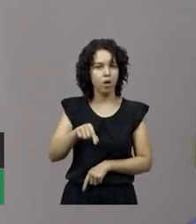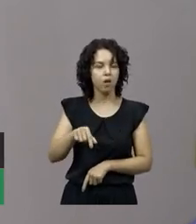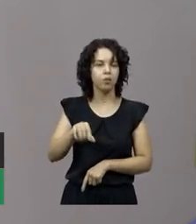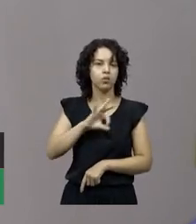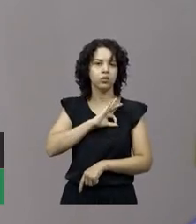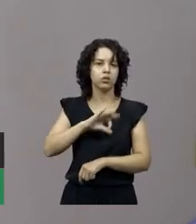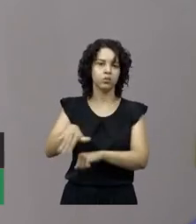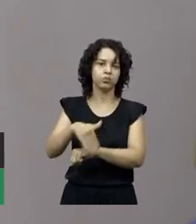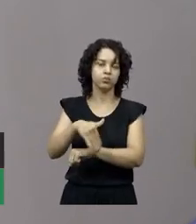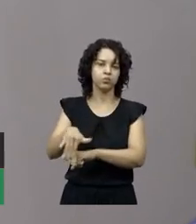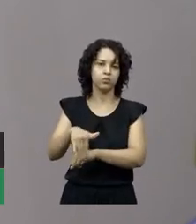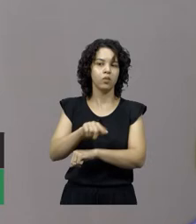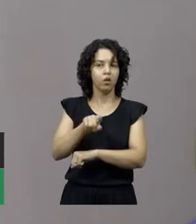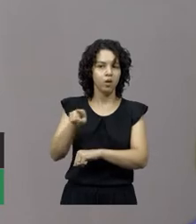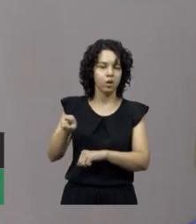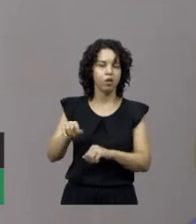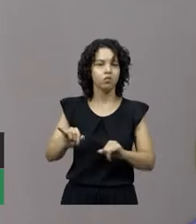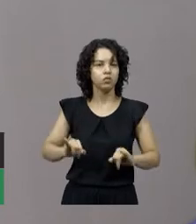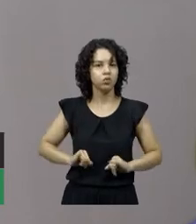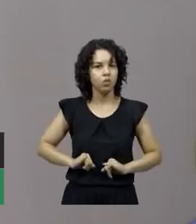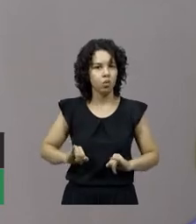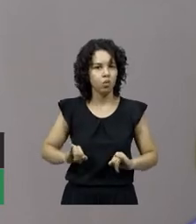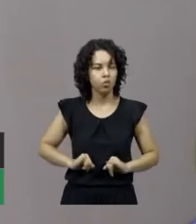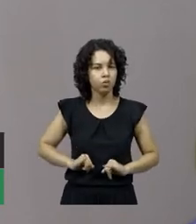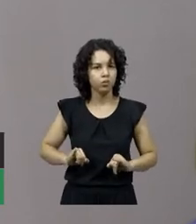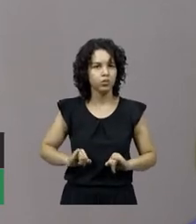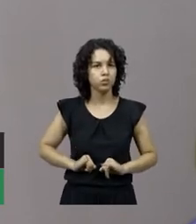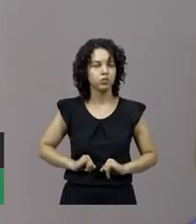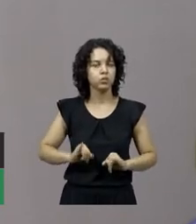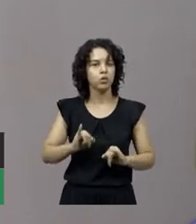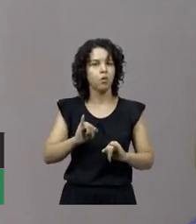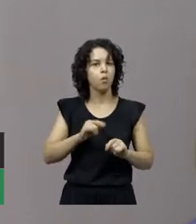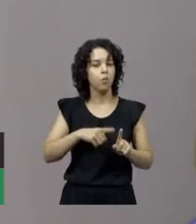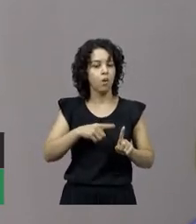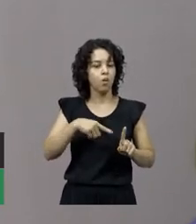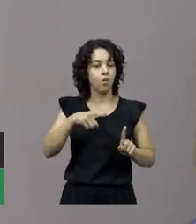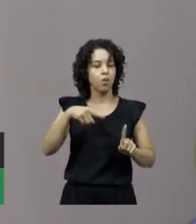São eles que estão sofrendo o maior índice